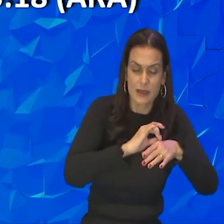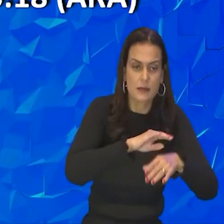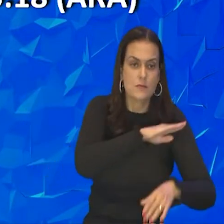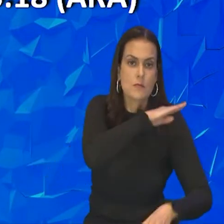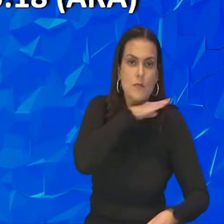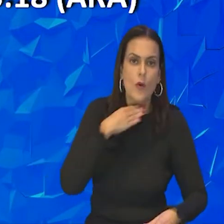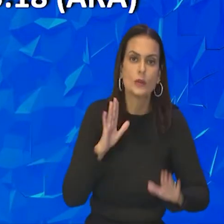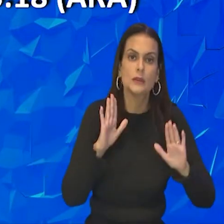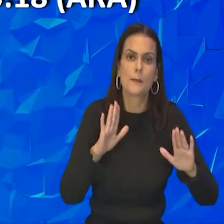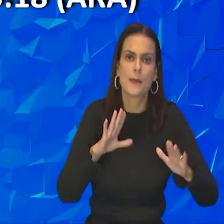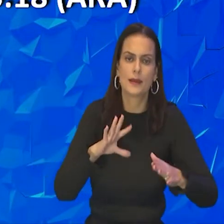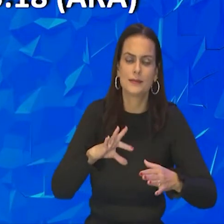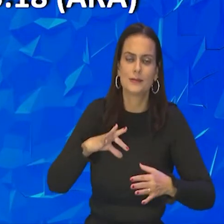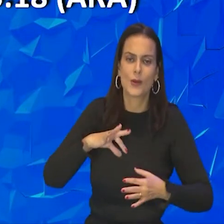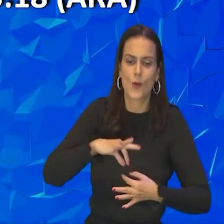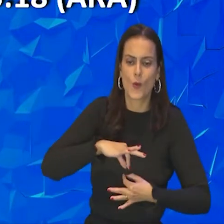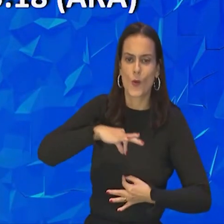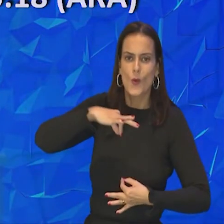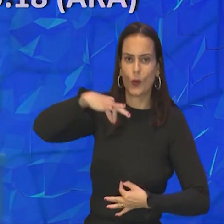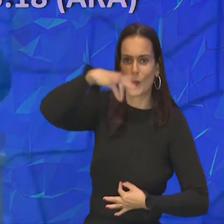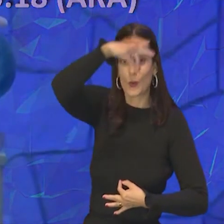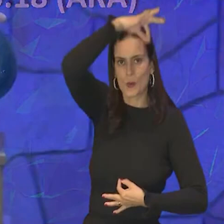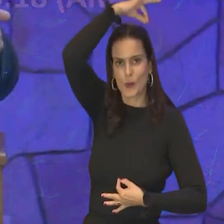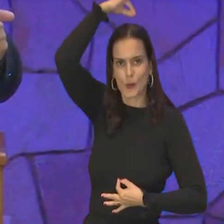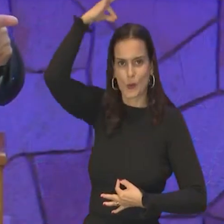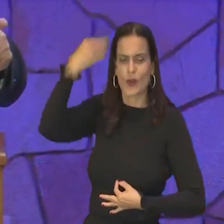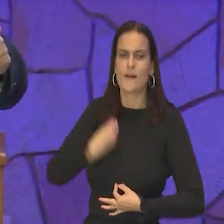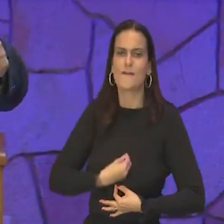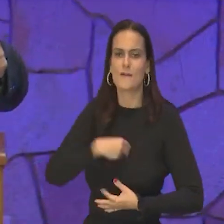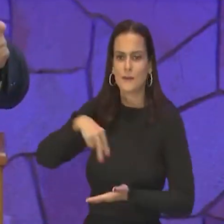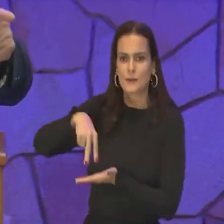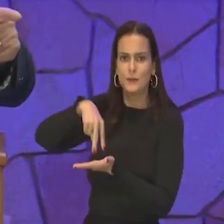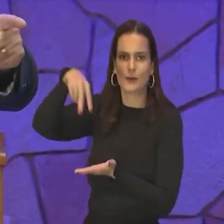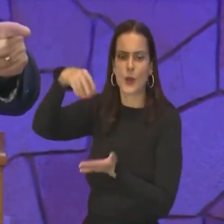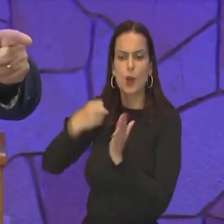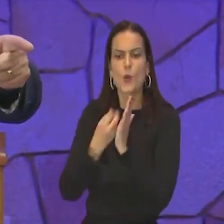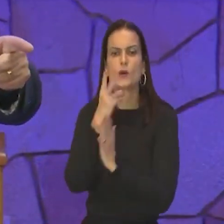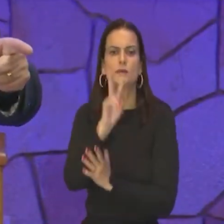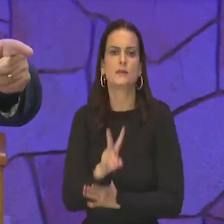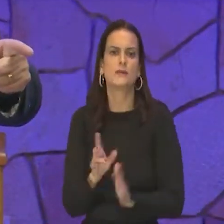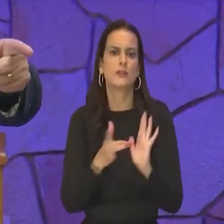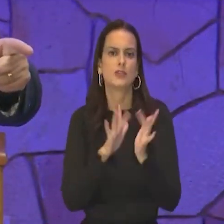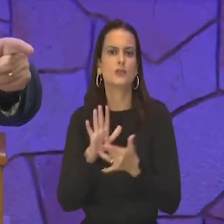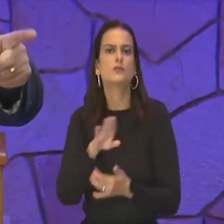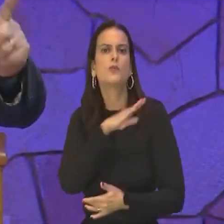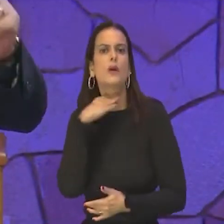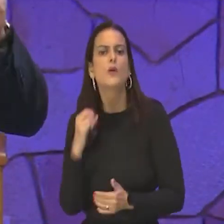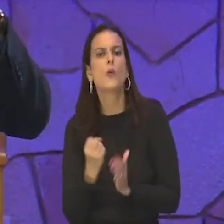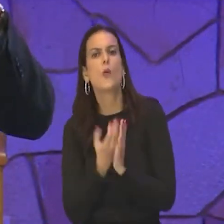no Espírito. Quantas vezes Cristo morreu? Vocês leram aí?